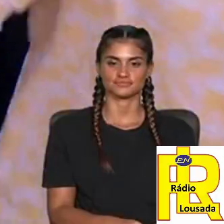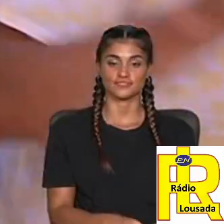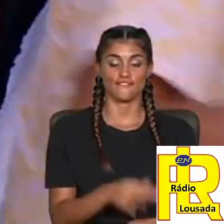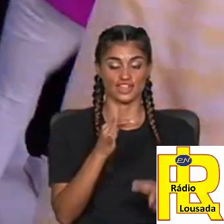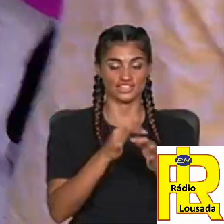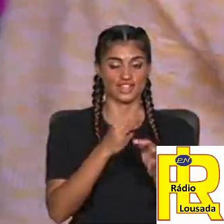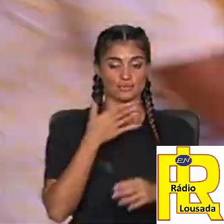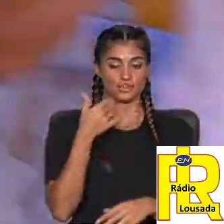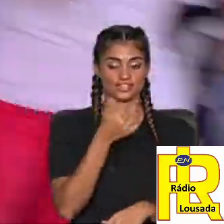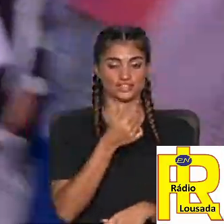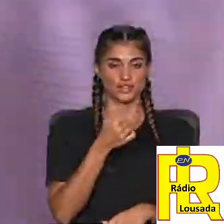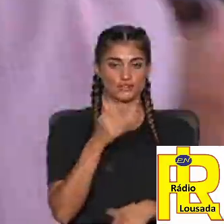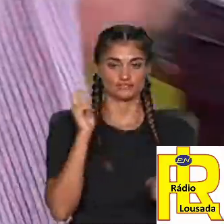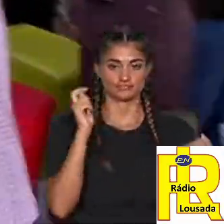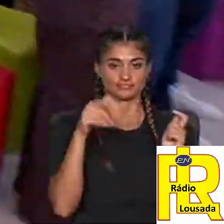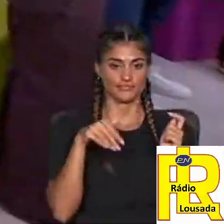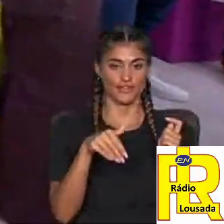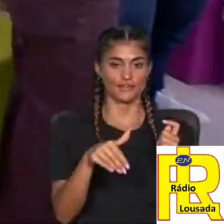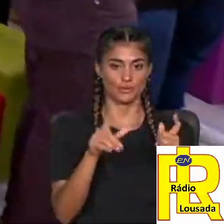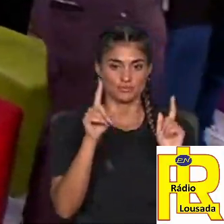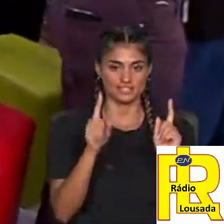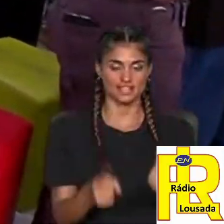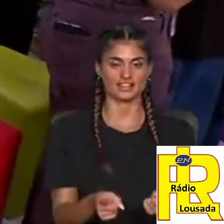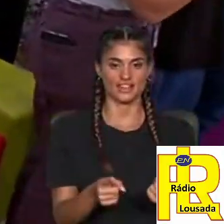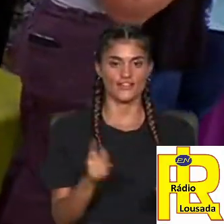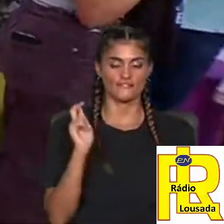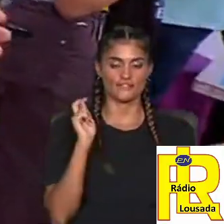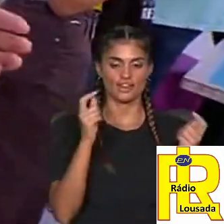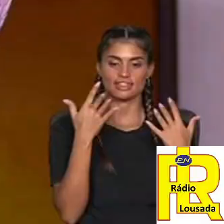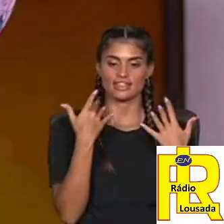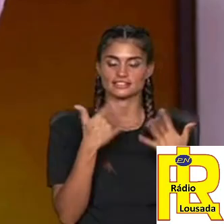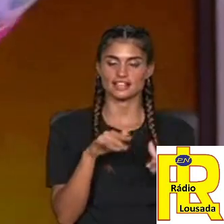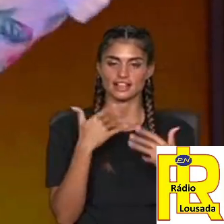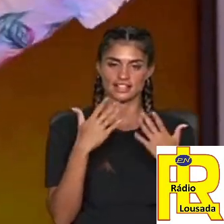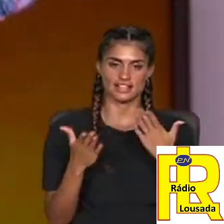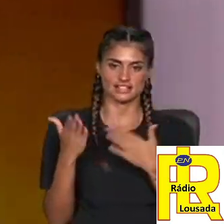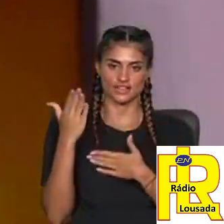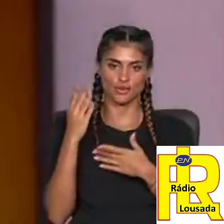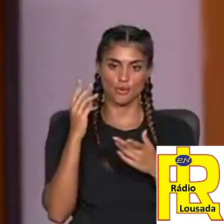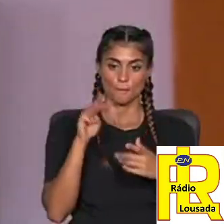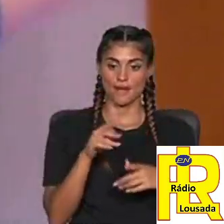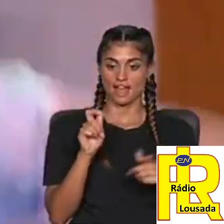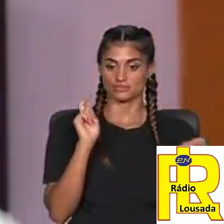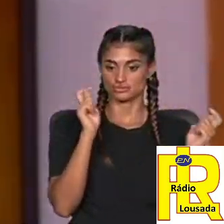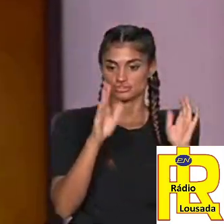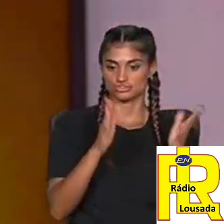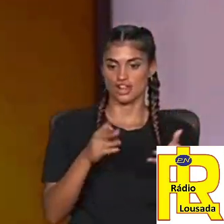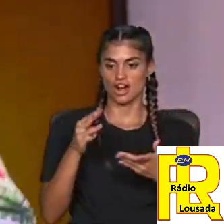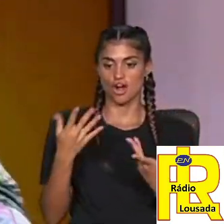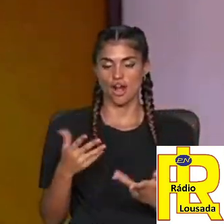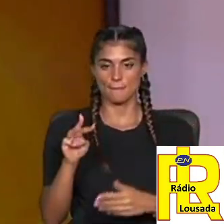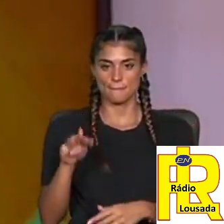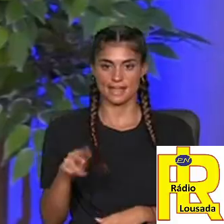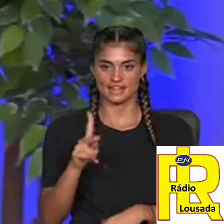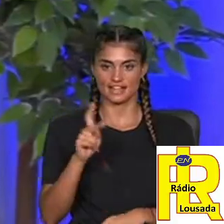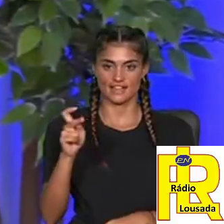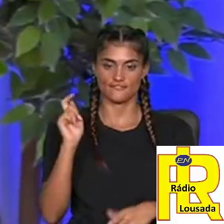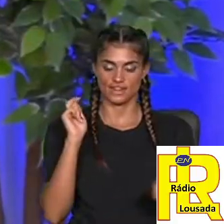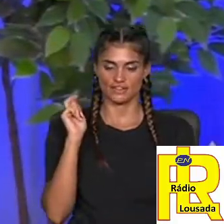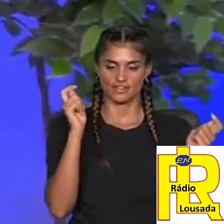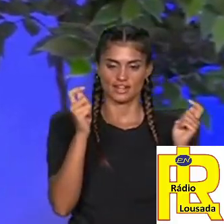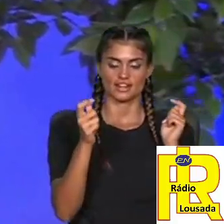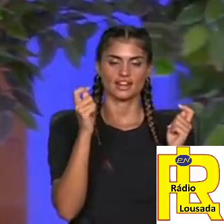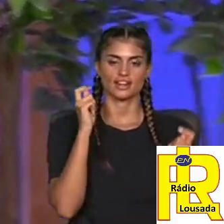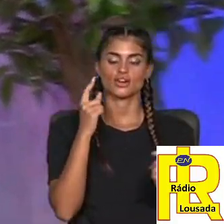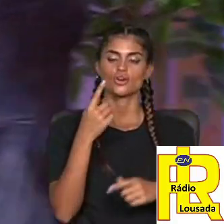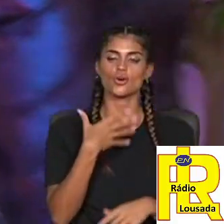festa está bonita, o baile vai começar. Ora, mira, mira, mira, dançando com alegria. O Manel já virou, agora mira a Maria. Ora, mira, mira,